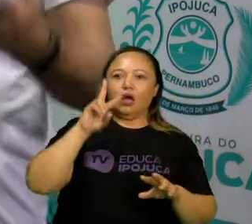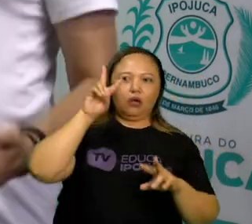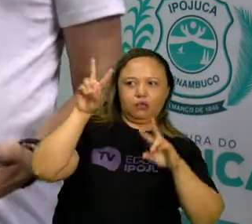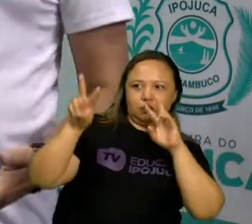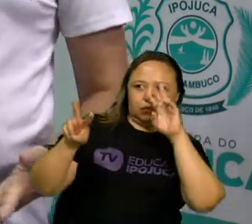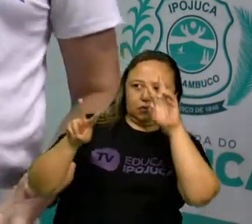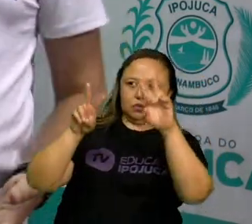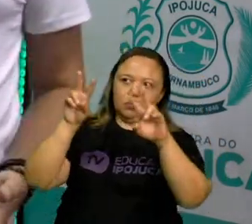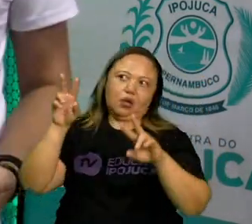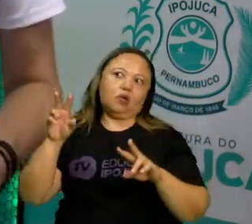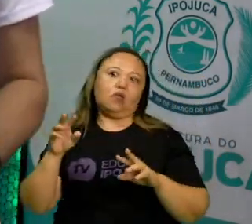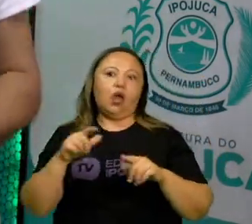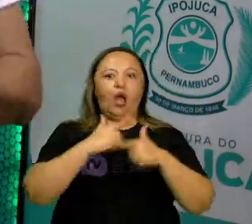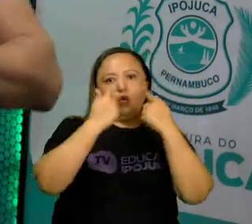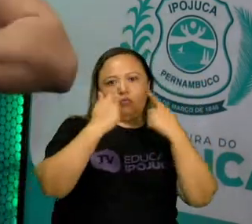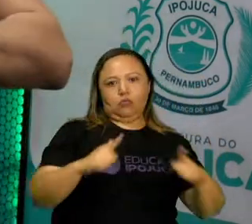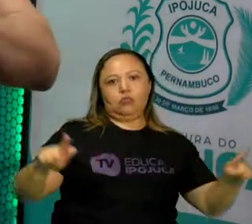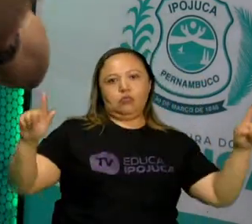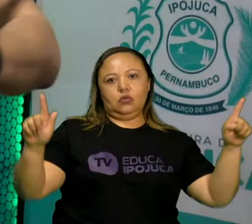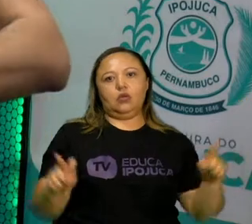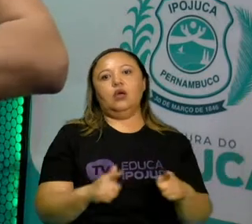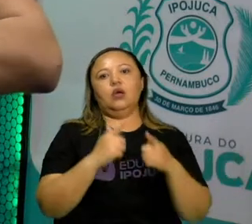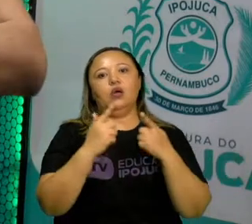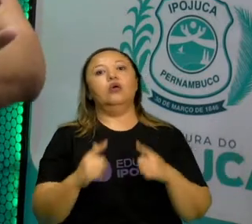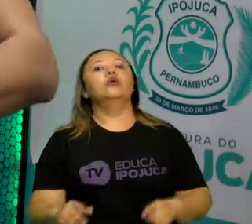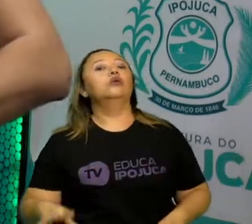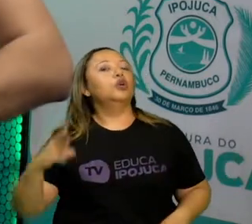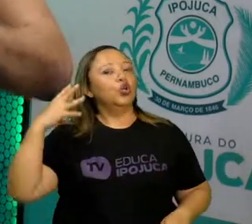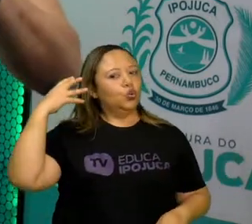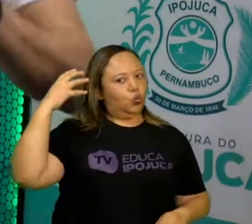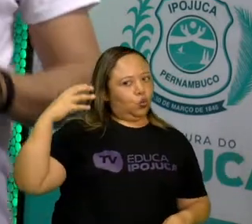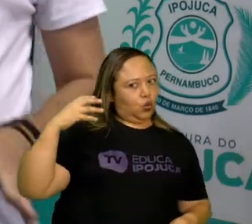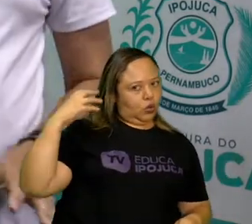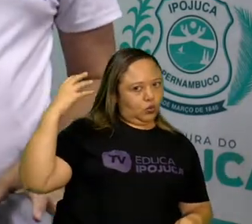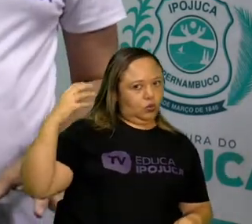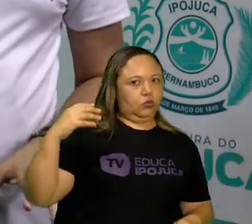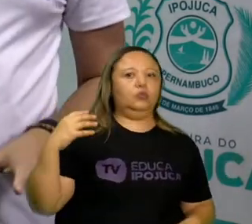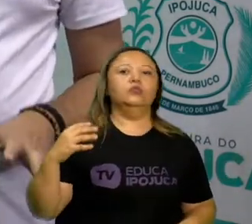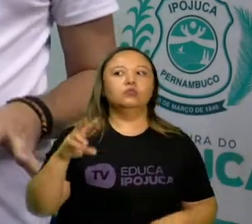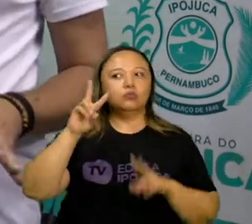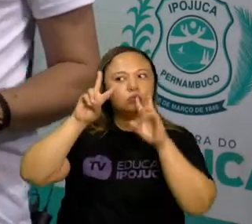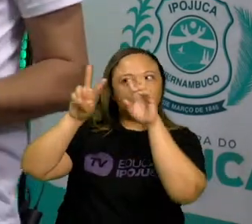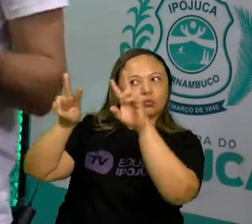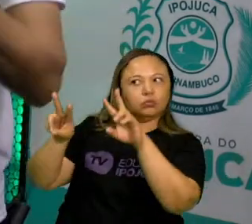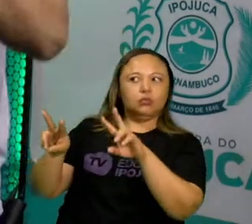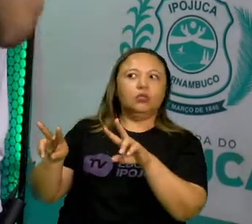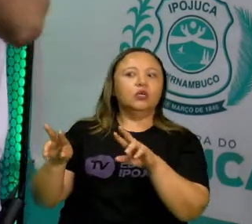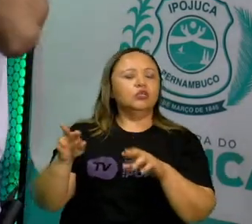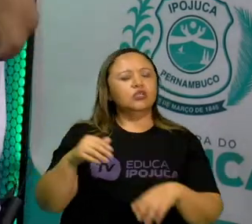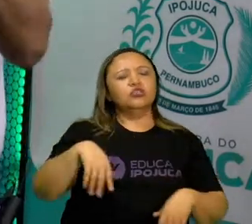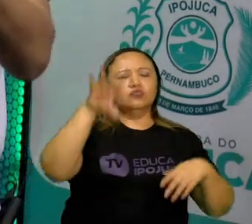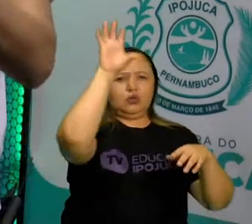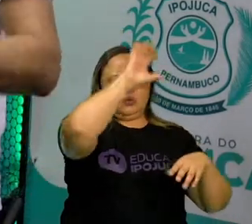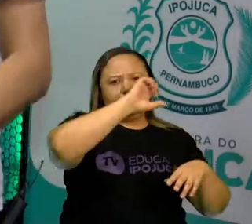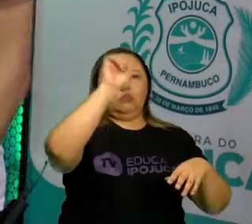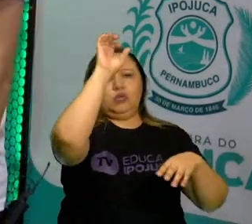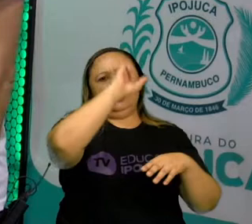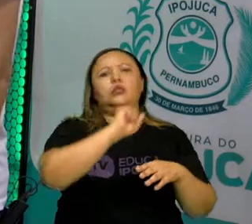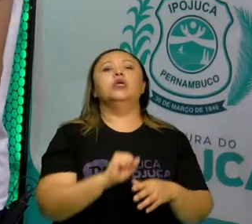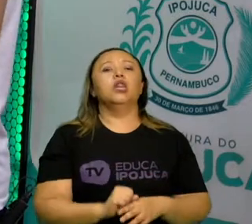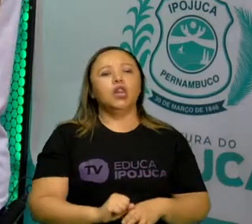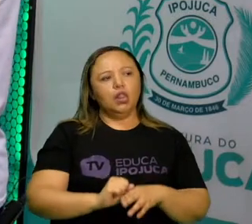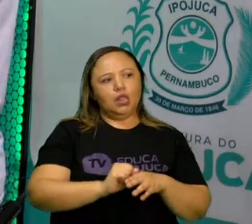e o audiovisual a gente vai ver os separadamente Ok é muita